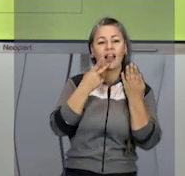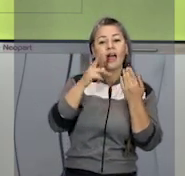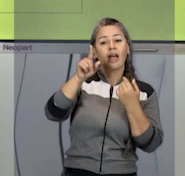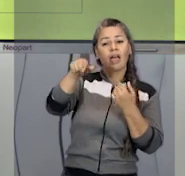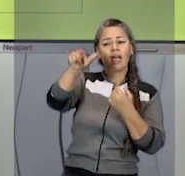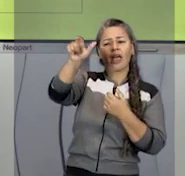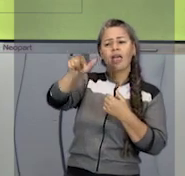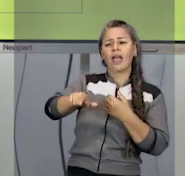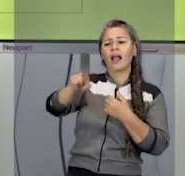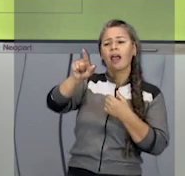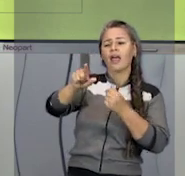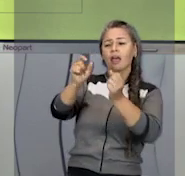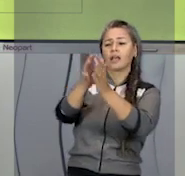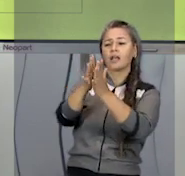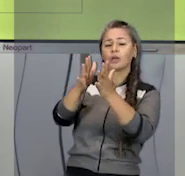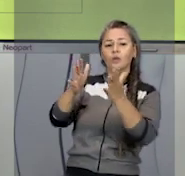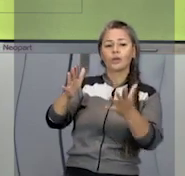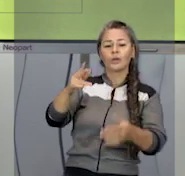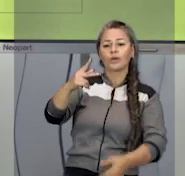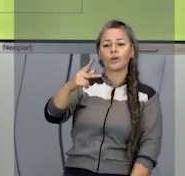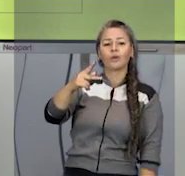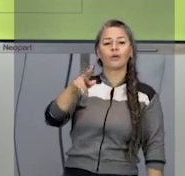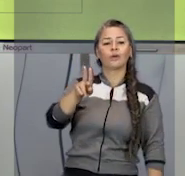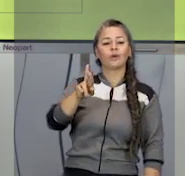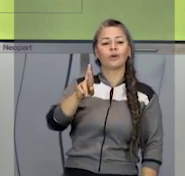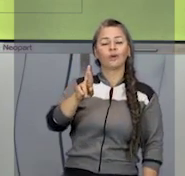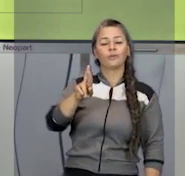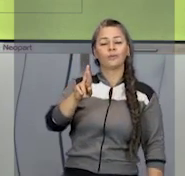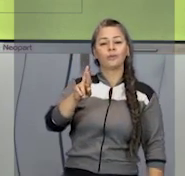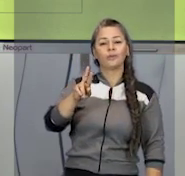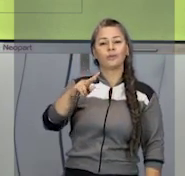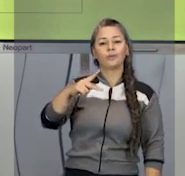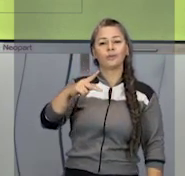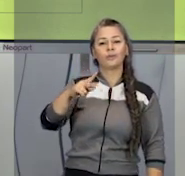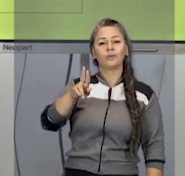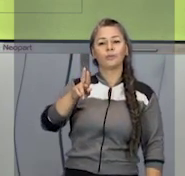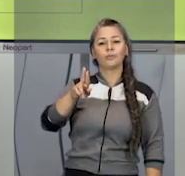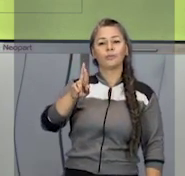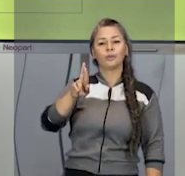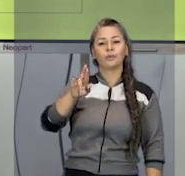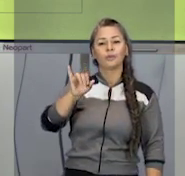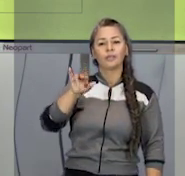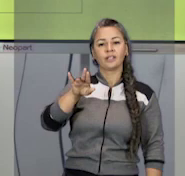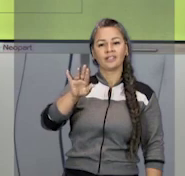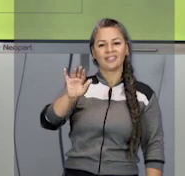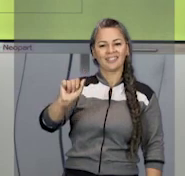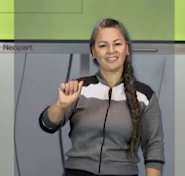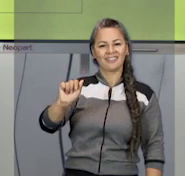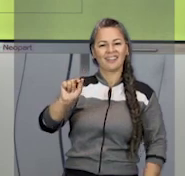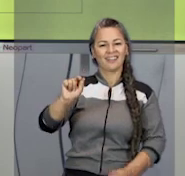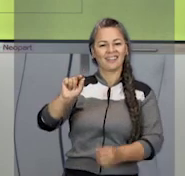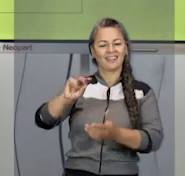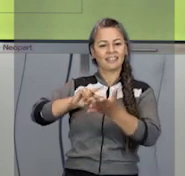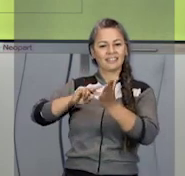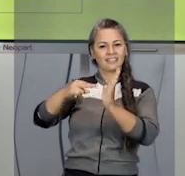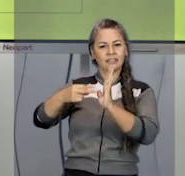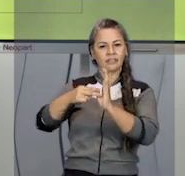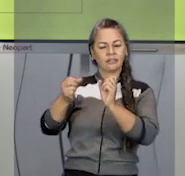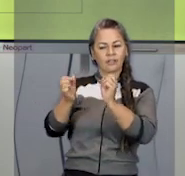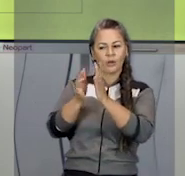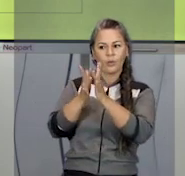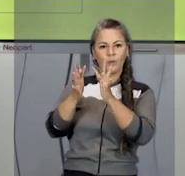é purpurina. Olha, nós temos ali um elemento intercessor, né, que vai